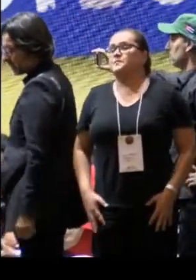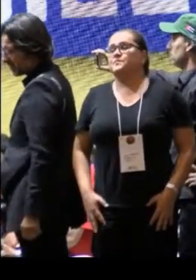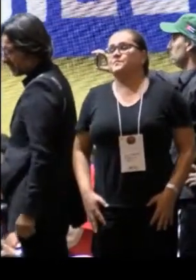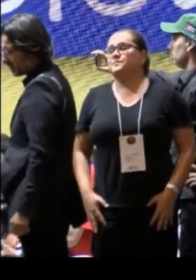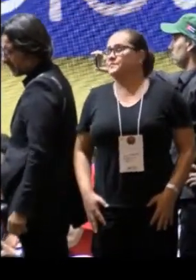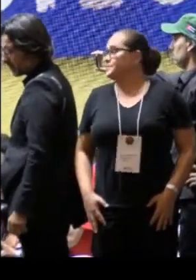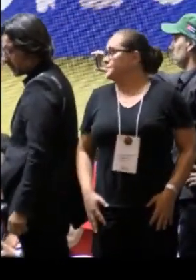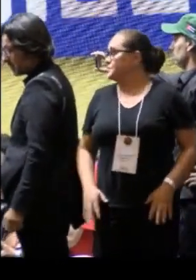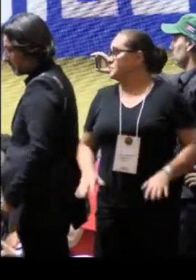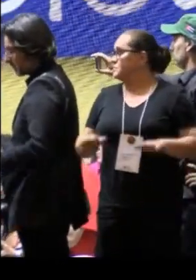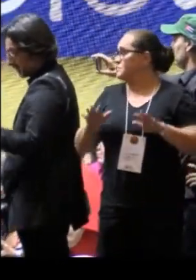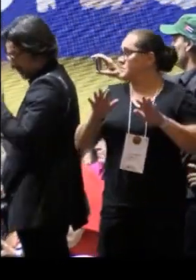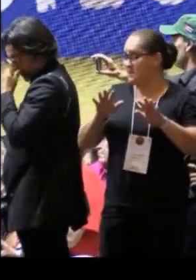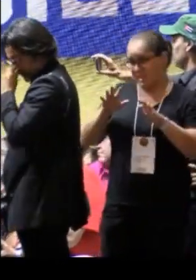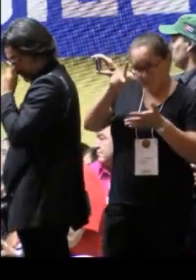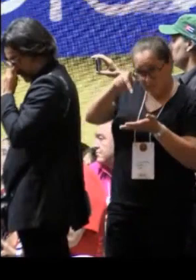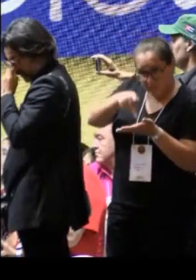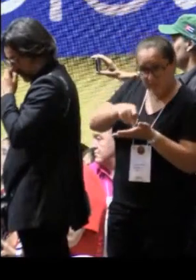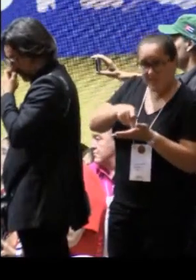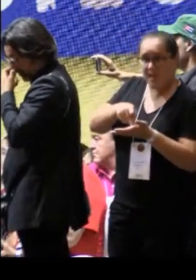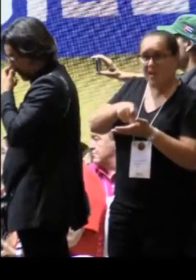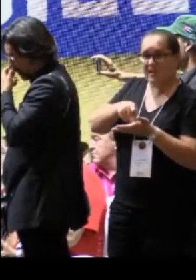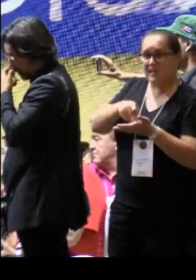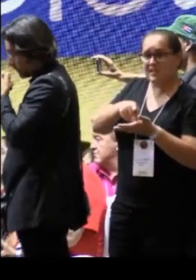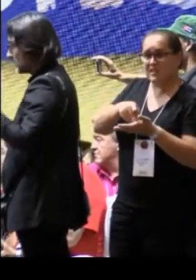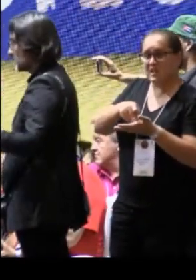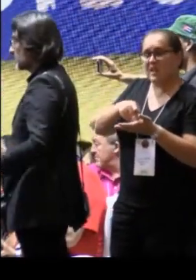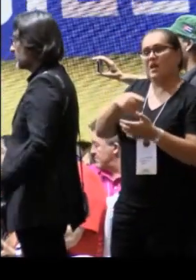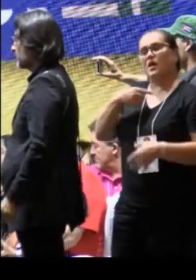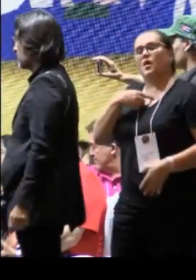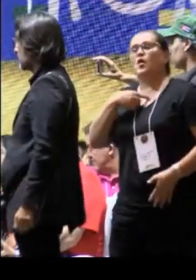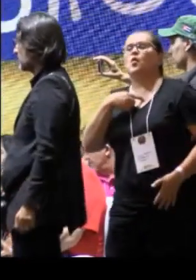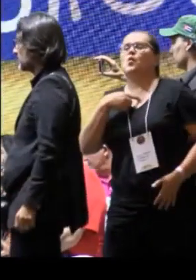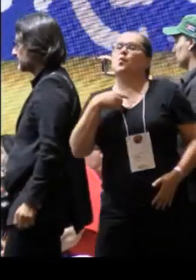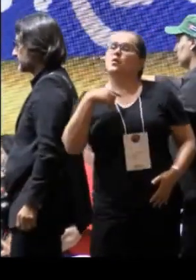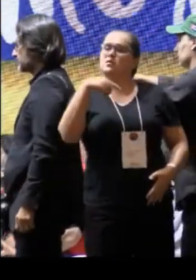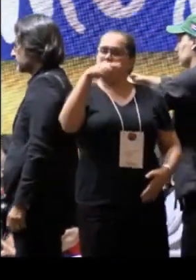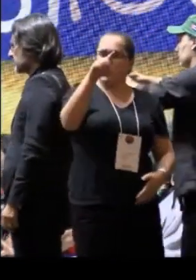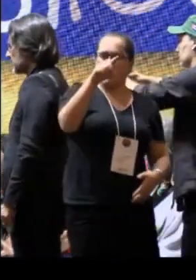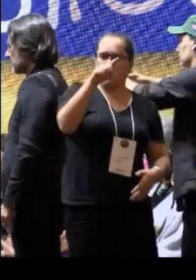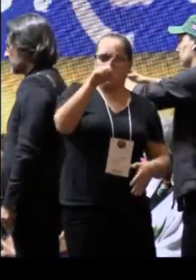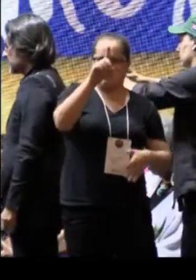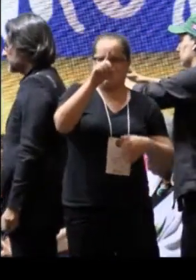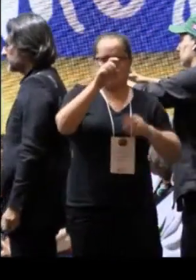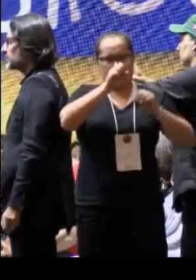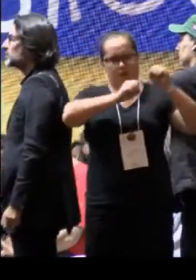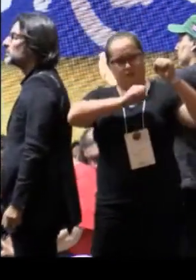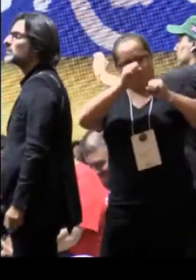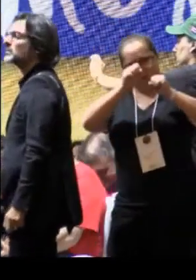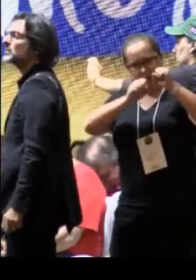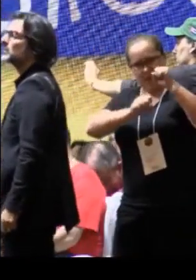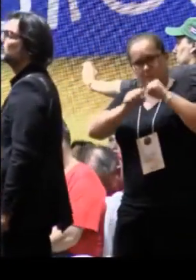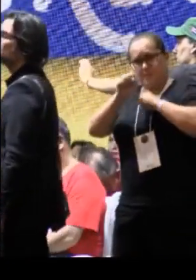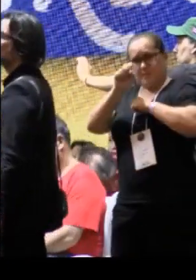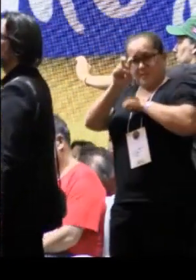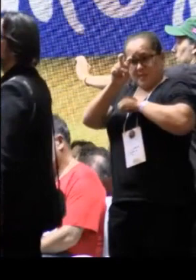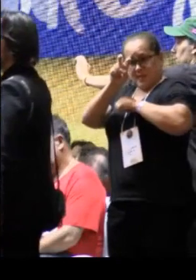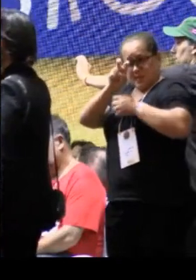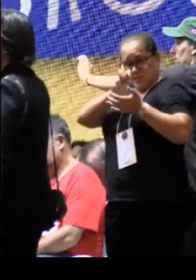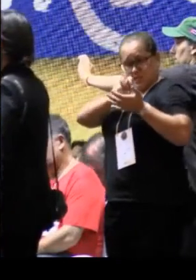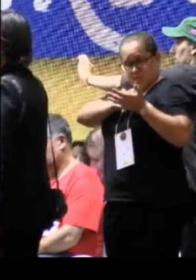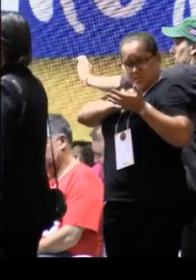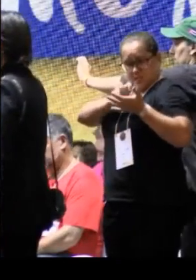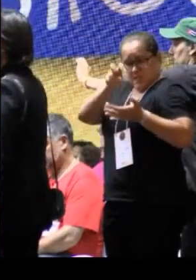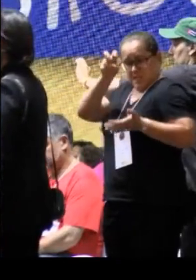digo sempre que quando eu ia na porta de fábrica, 5 horas da manhã, que eu tomava um